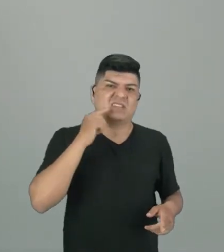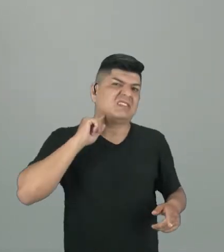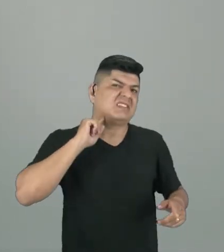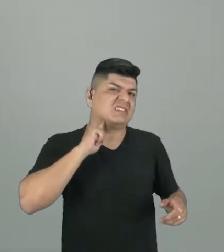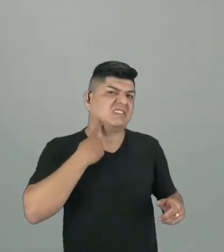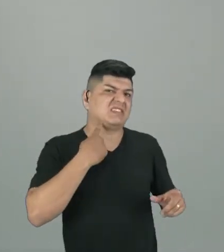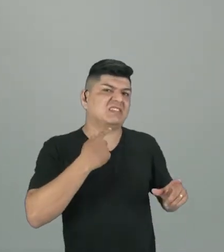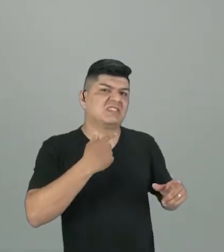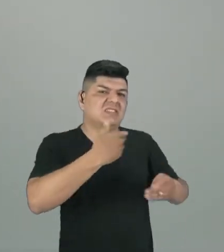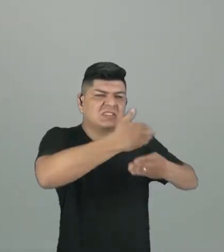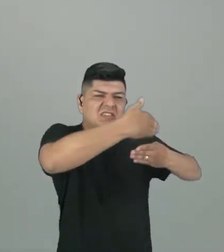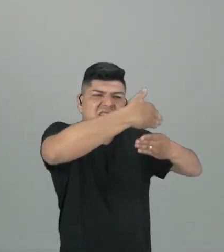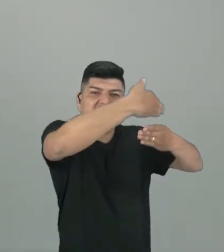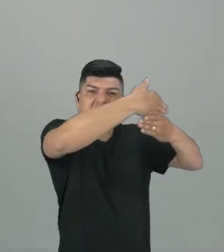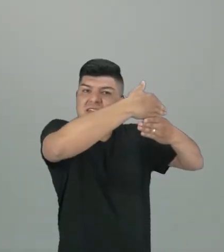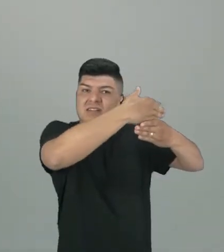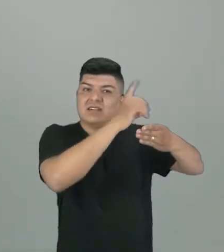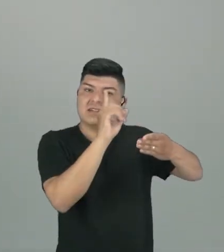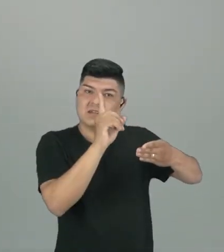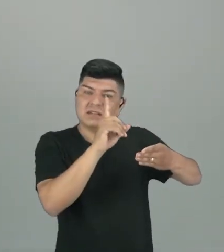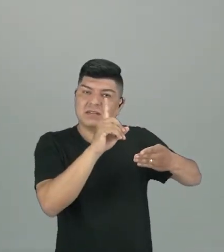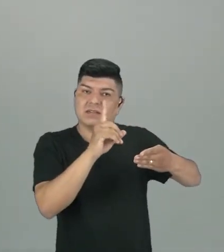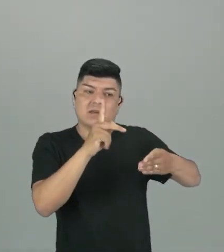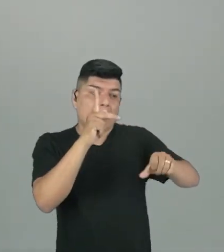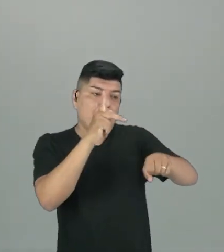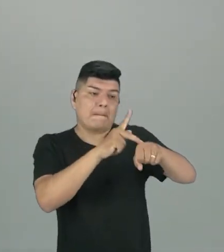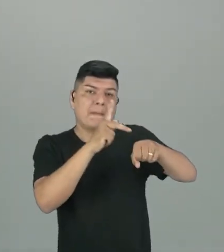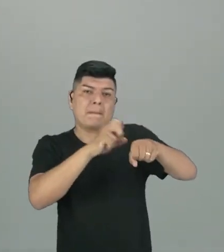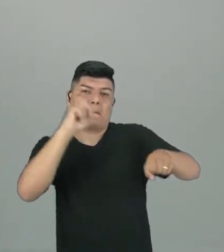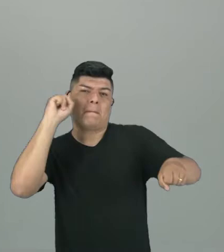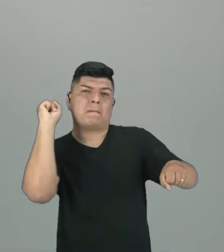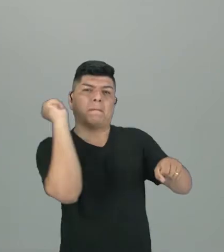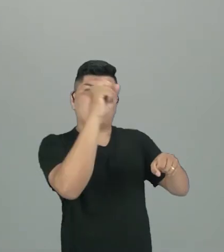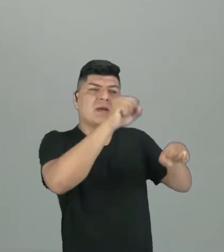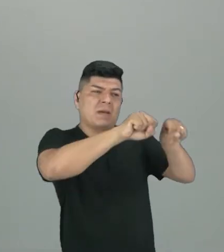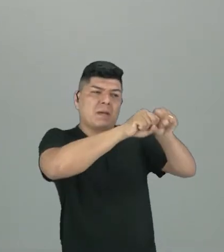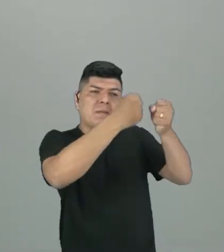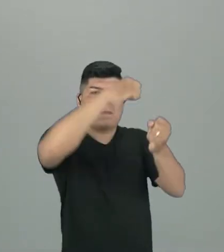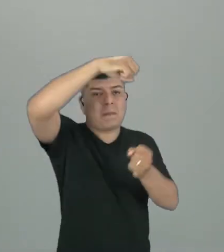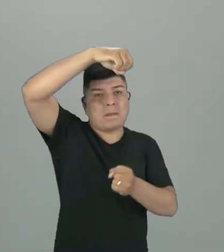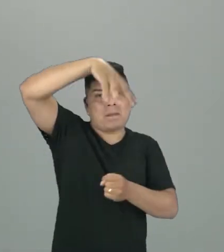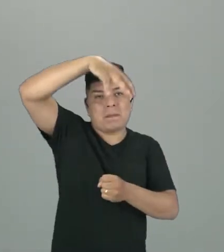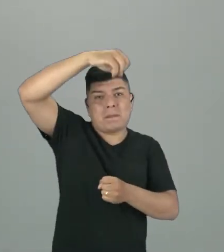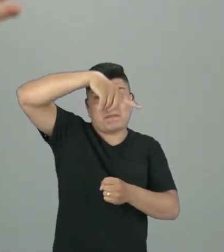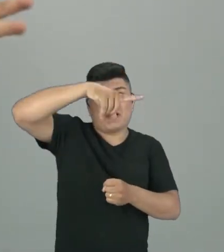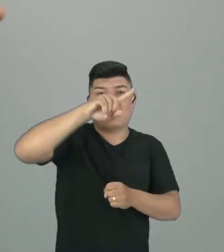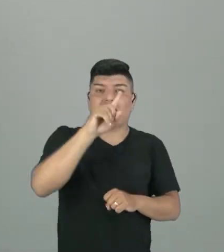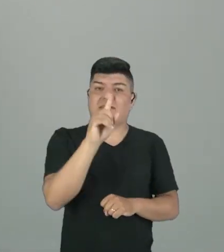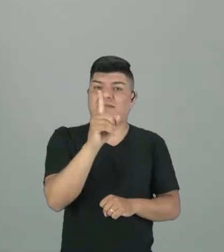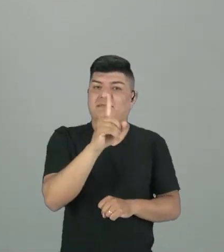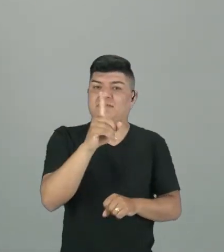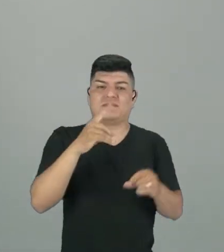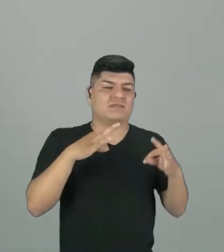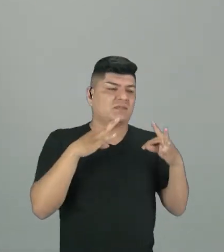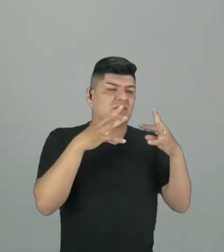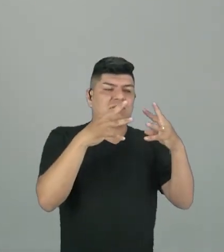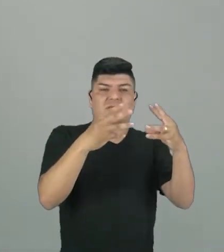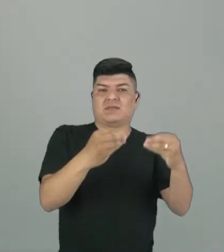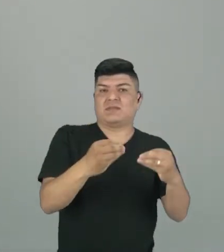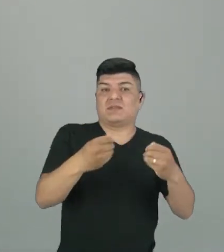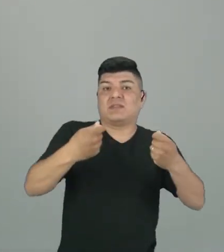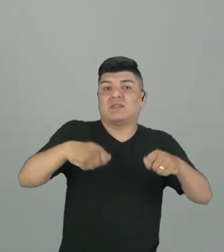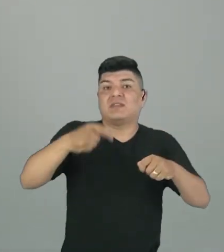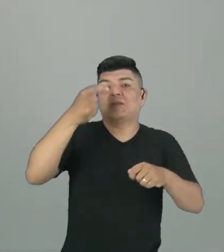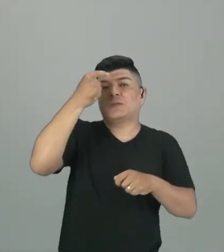vai jogar pedra no poste para quebrar a lâmpada. Essas coisas todas a gente deve ter